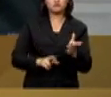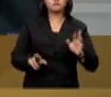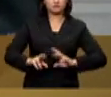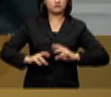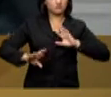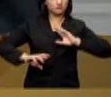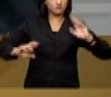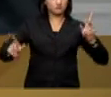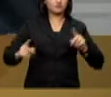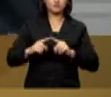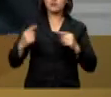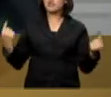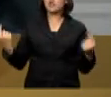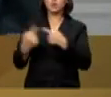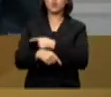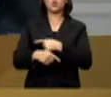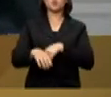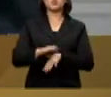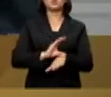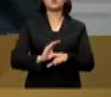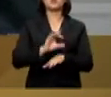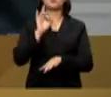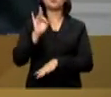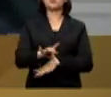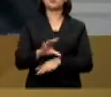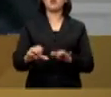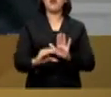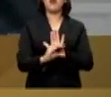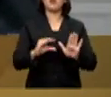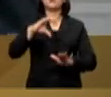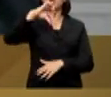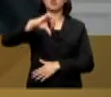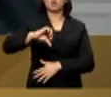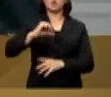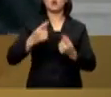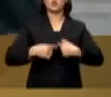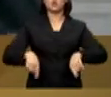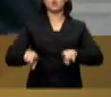somente da cláusula nona do convênio ICMS